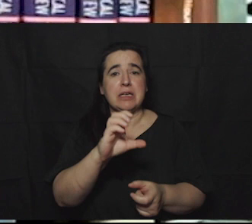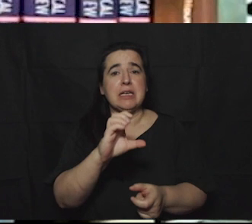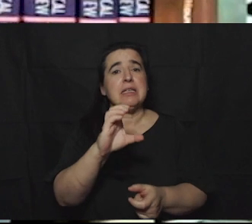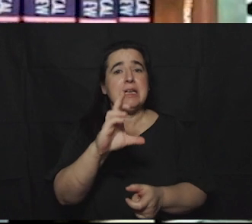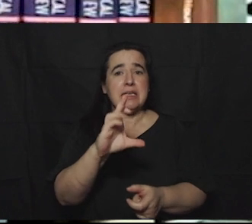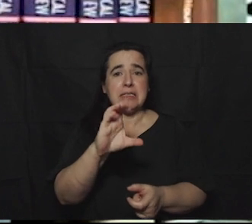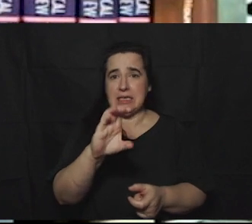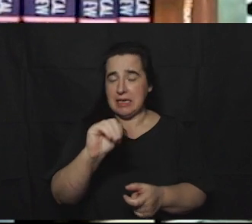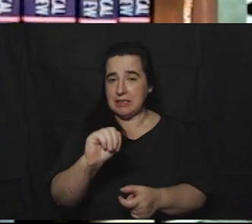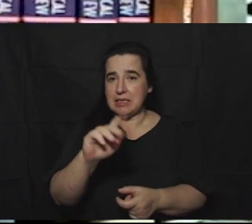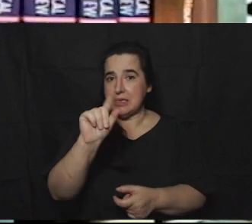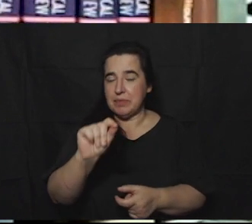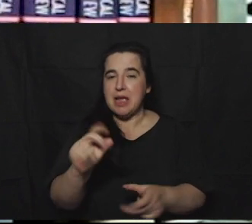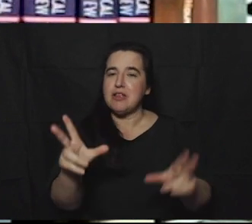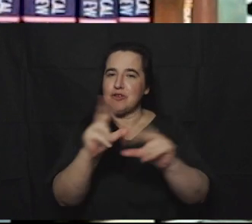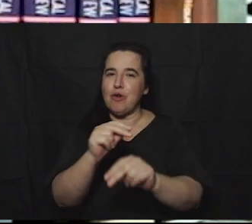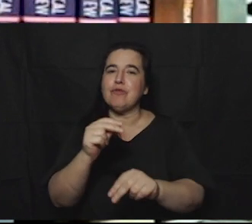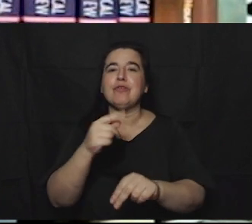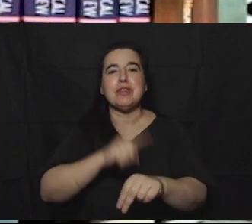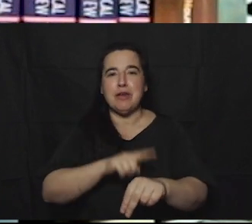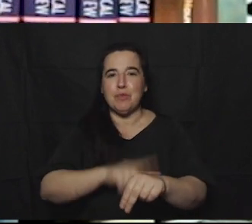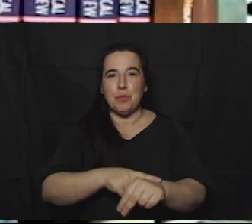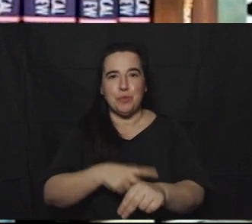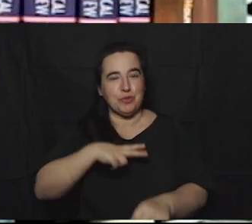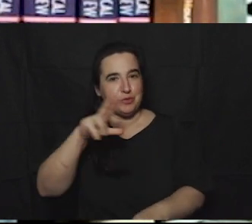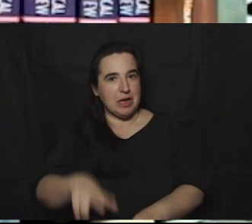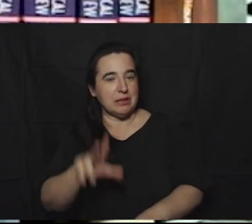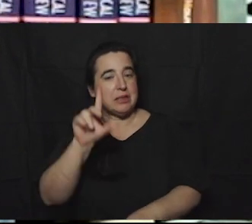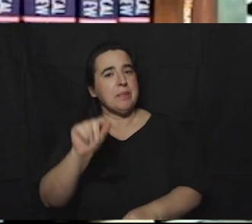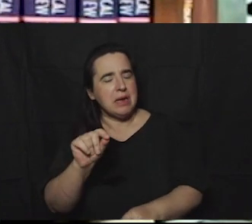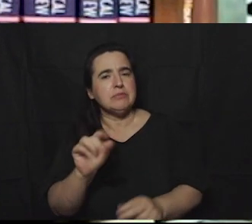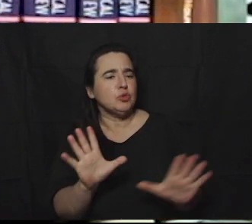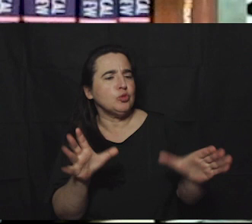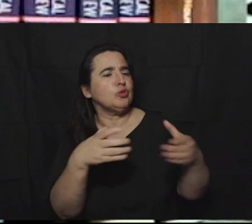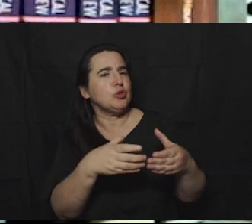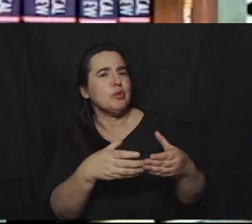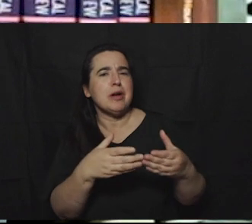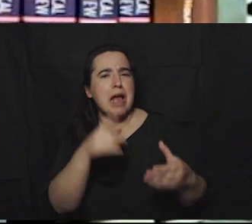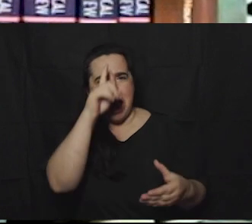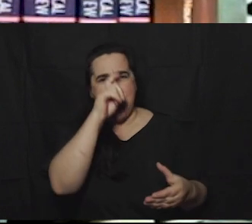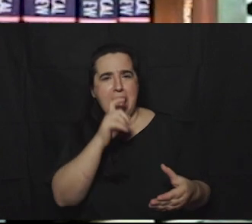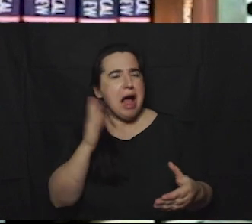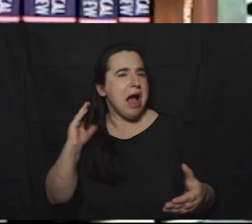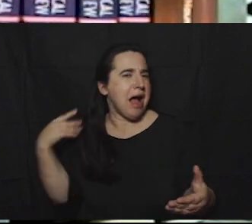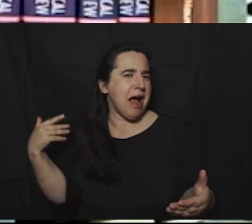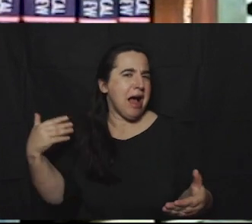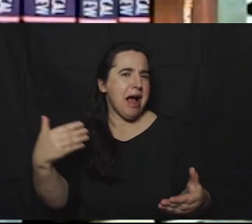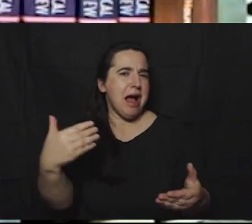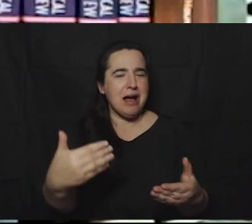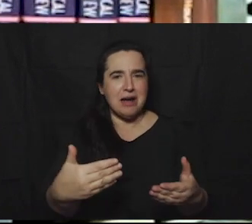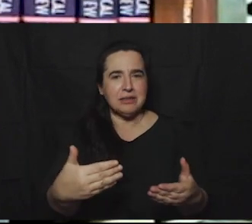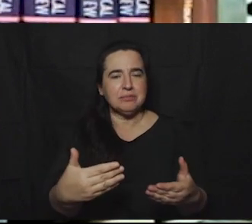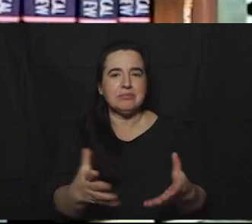os ouvintes da Novo Tempo Portugal e também saudar o painel habitual que nós temos tido desde o início do